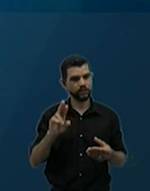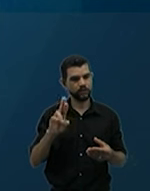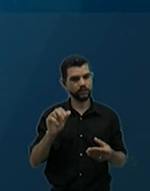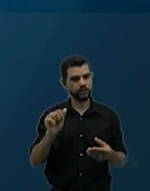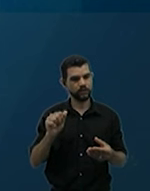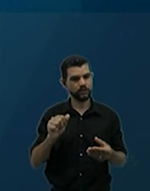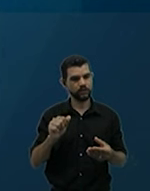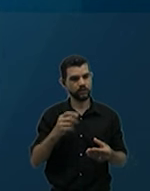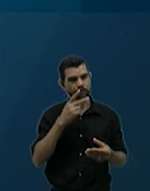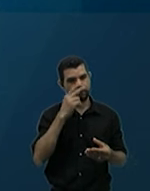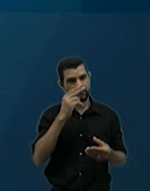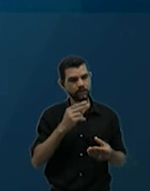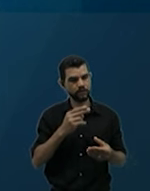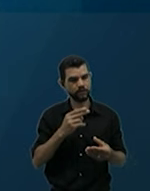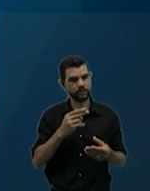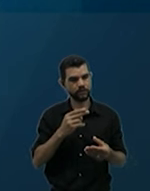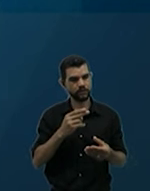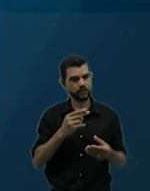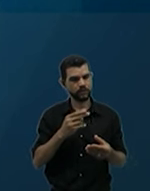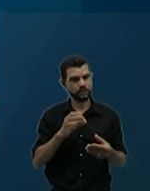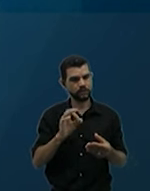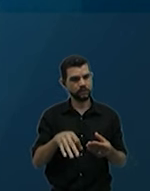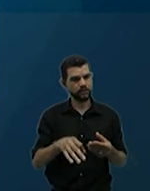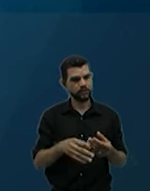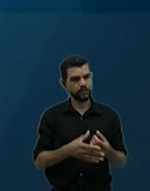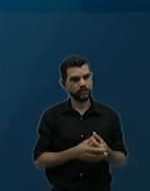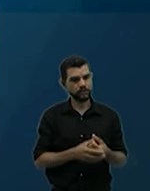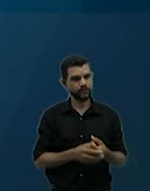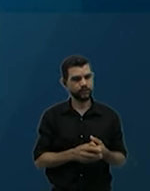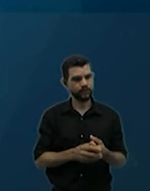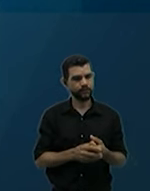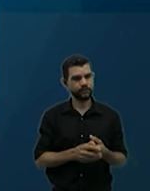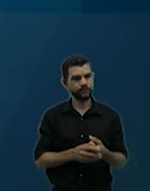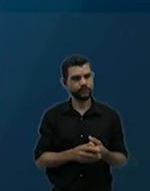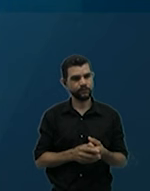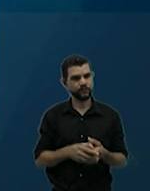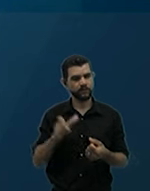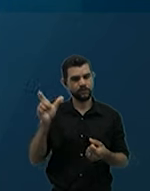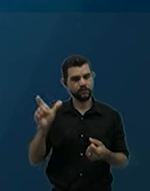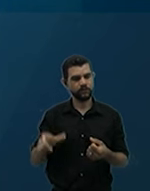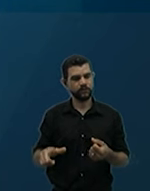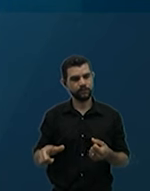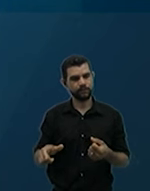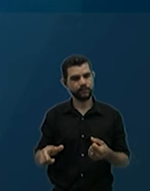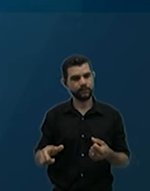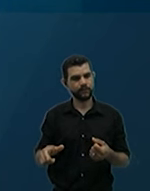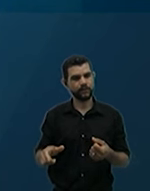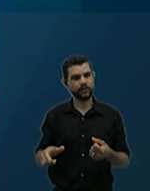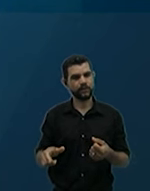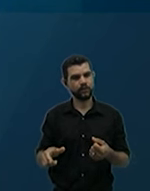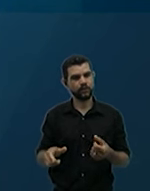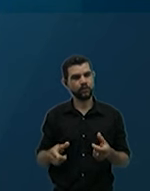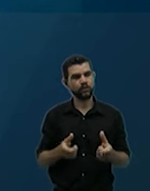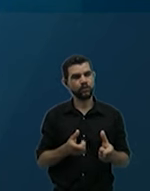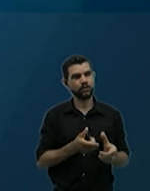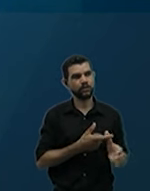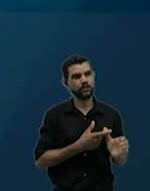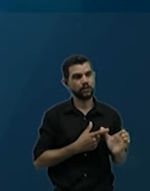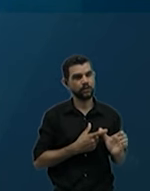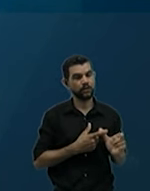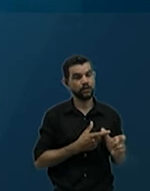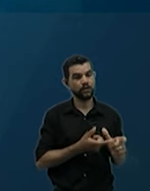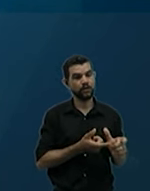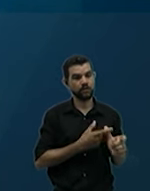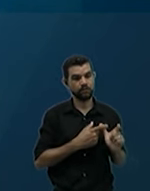relação ao arrematante de débito de um IPTU incidente